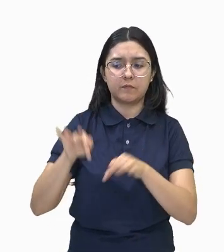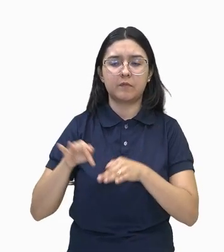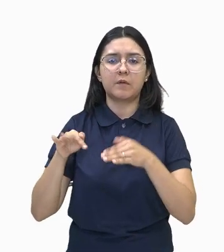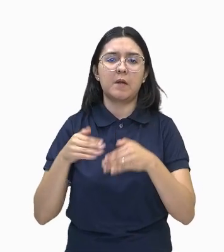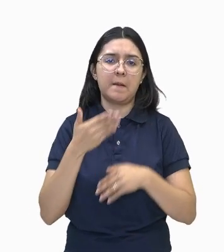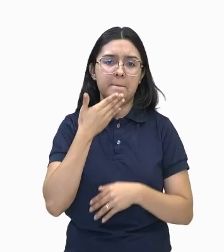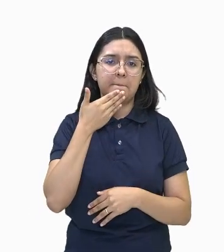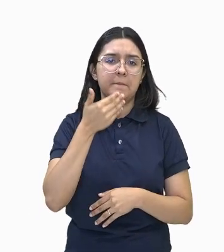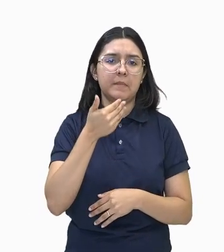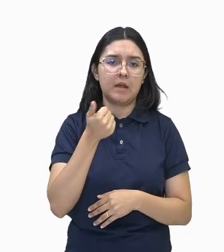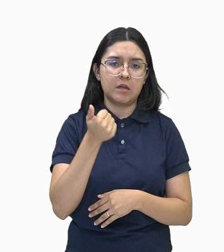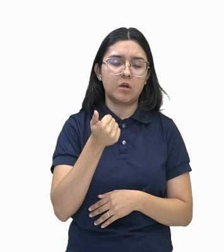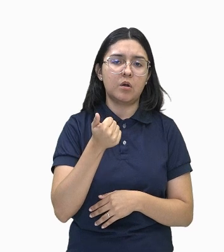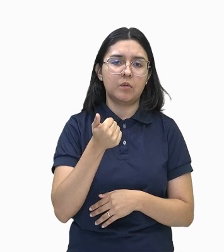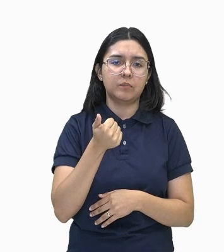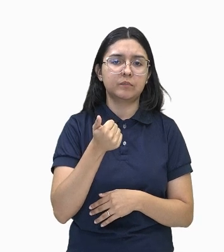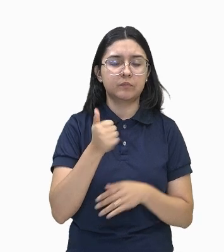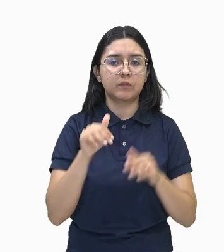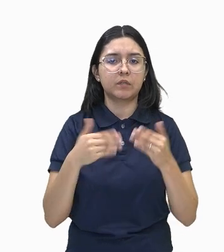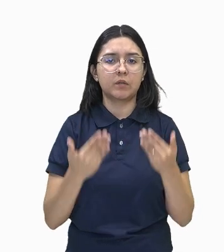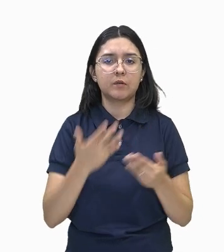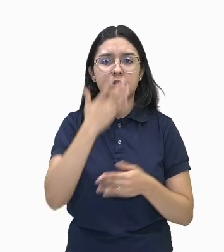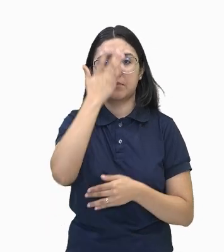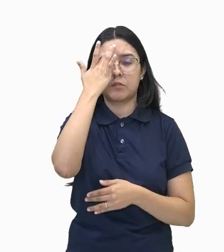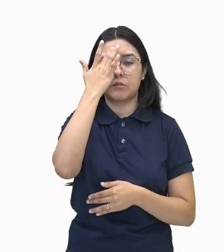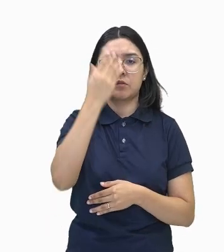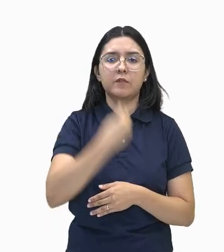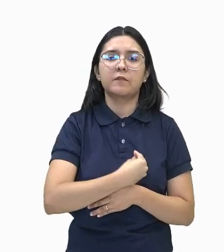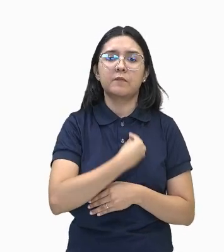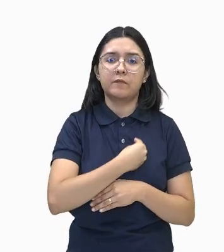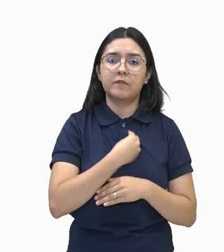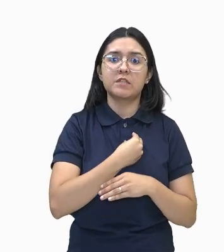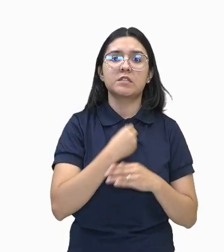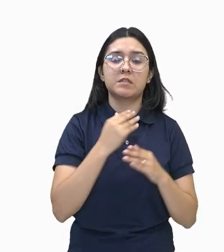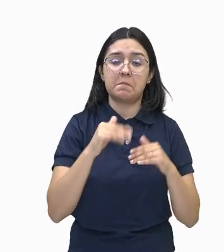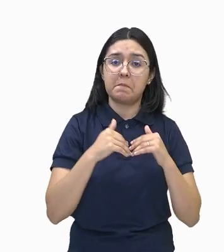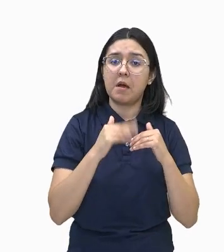era melhor. E isso fez com que as pessoas vivessem mais,